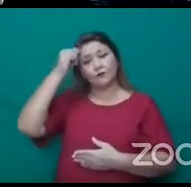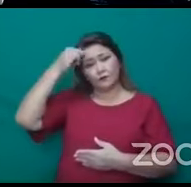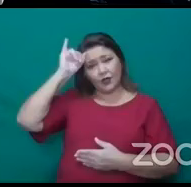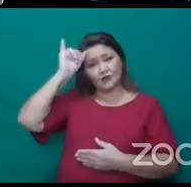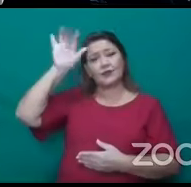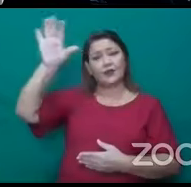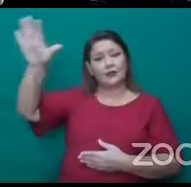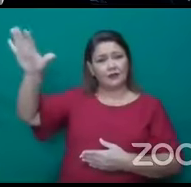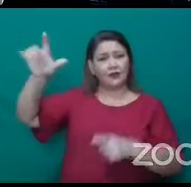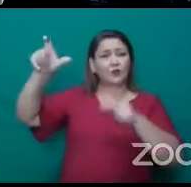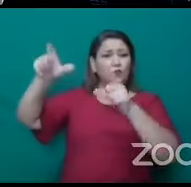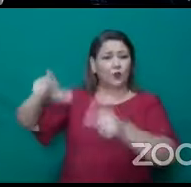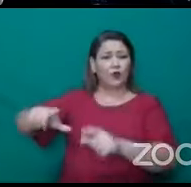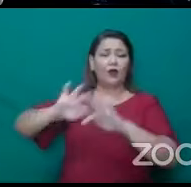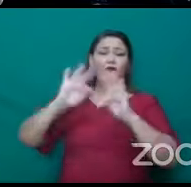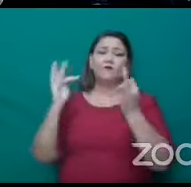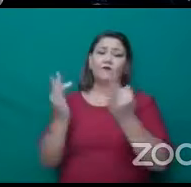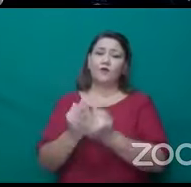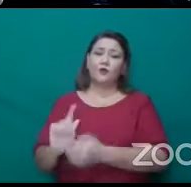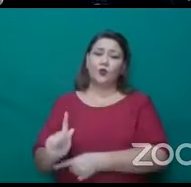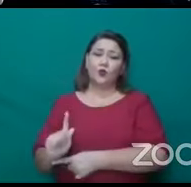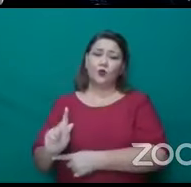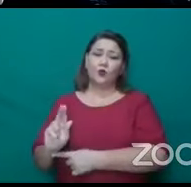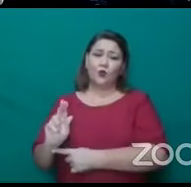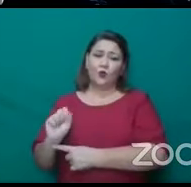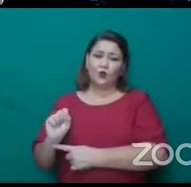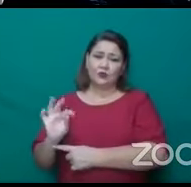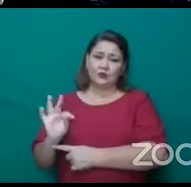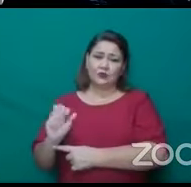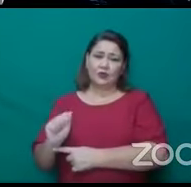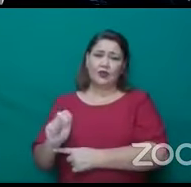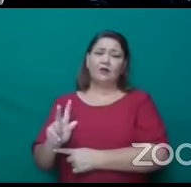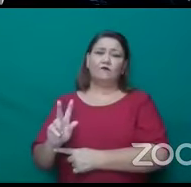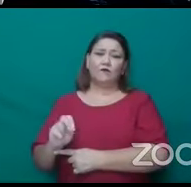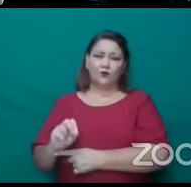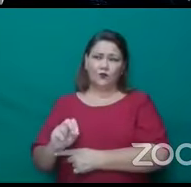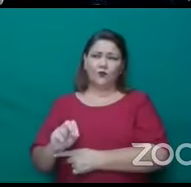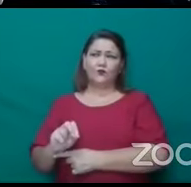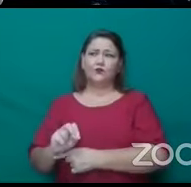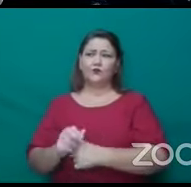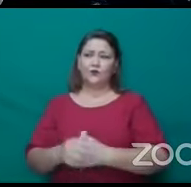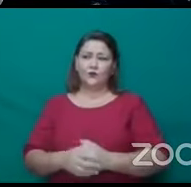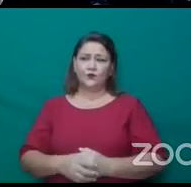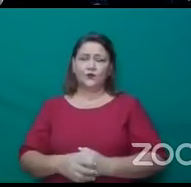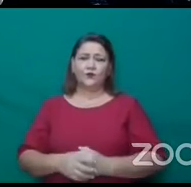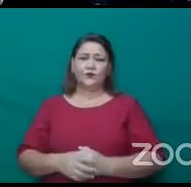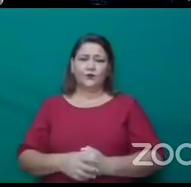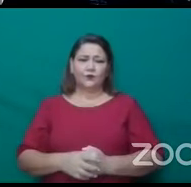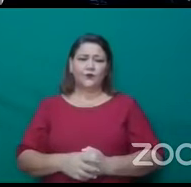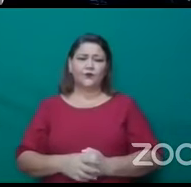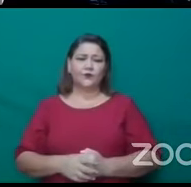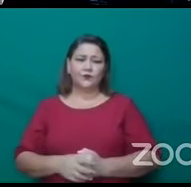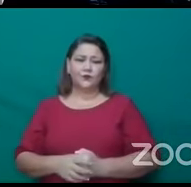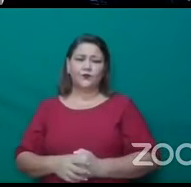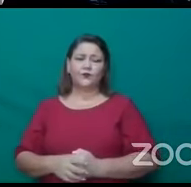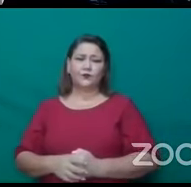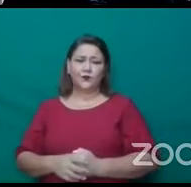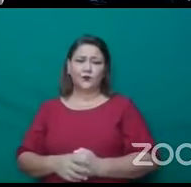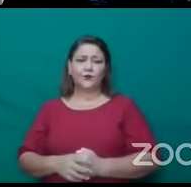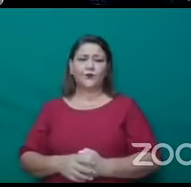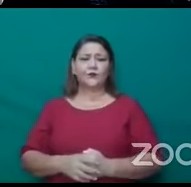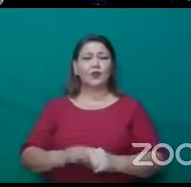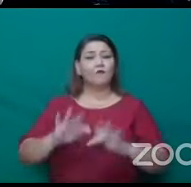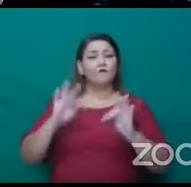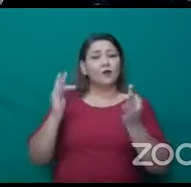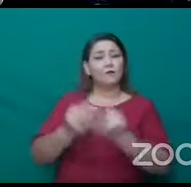que era da família do Gustavo, né? Que é o meu produtor. Então, acabou que a gente ficou lá, a gente conseguiu, porque era da família